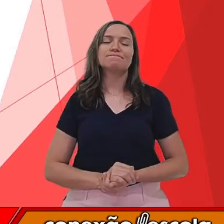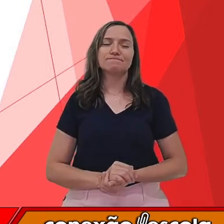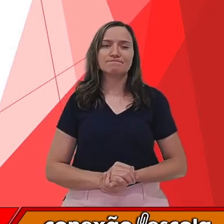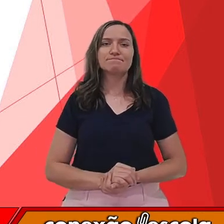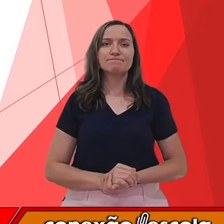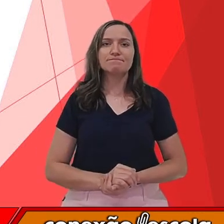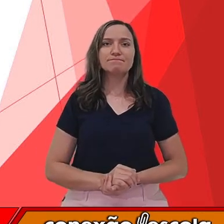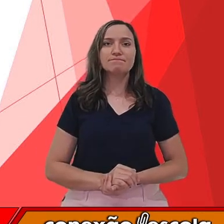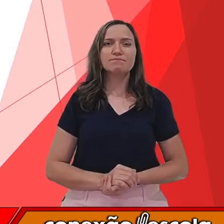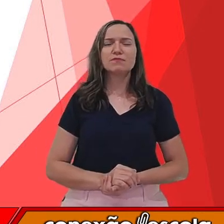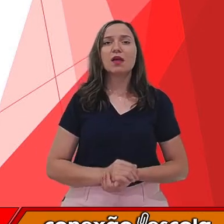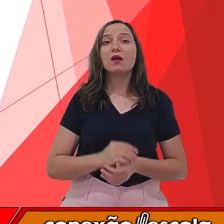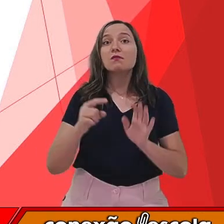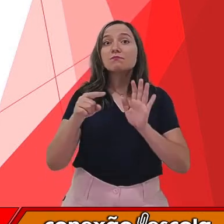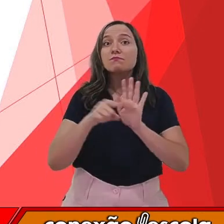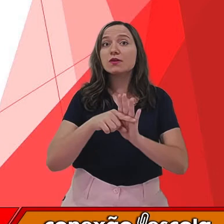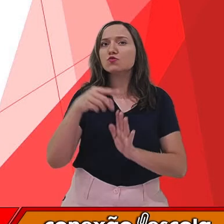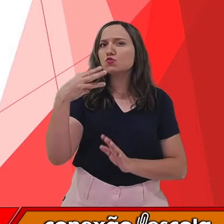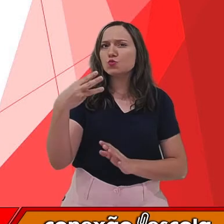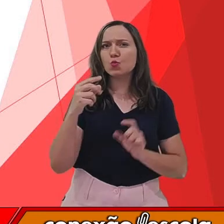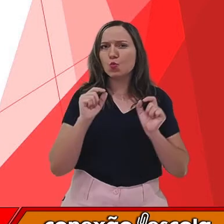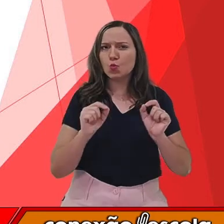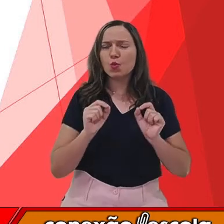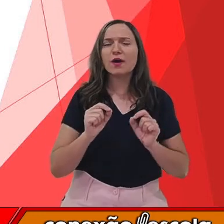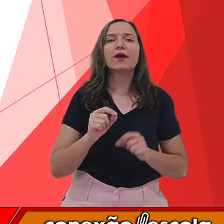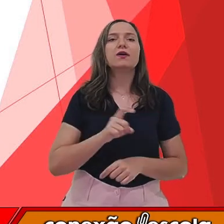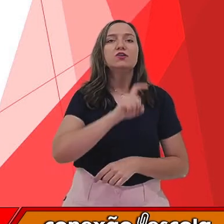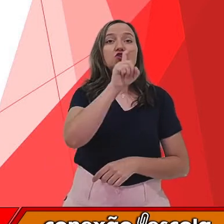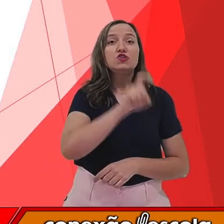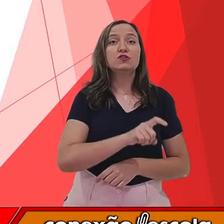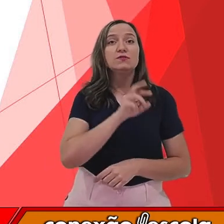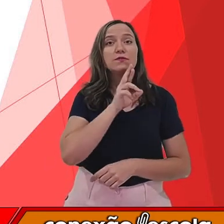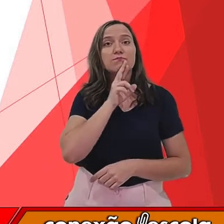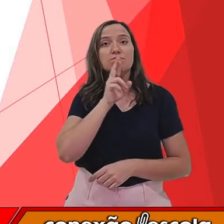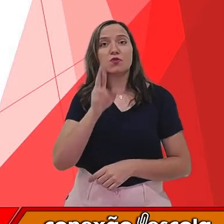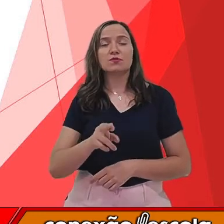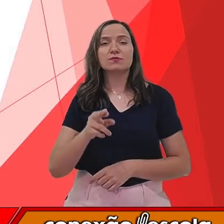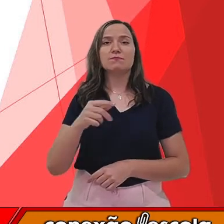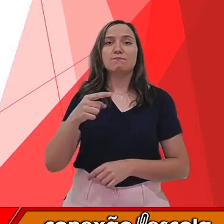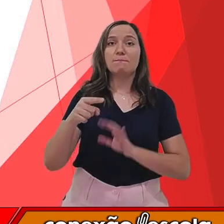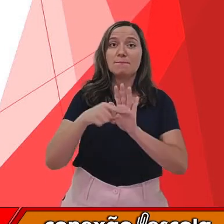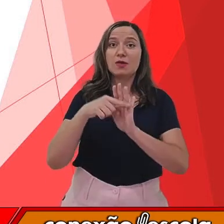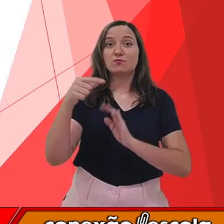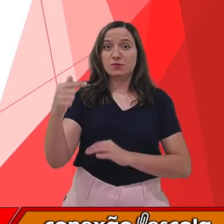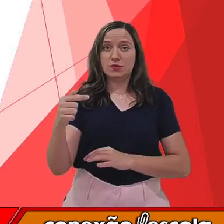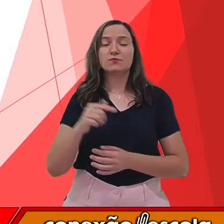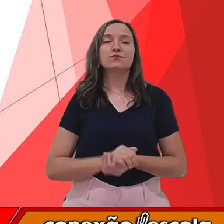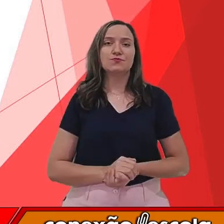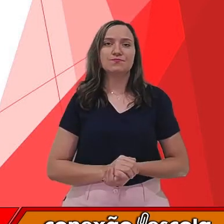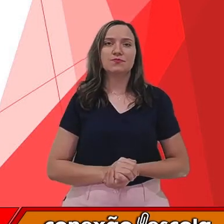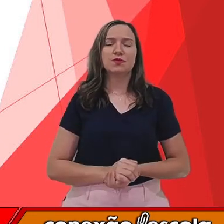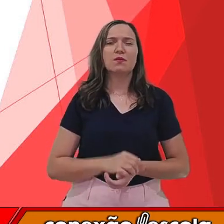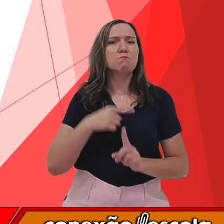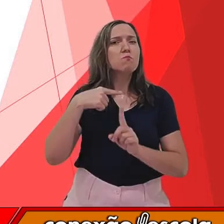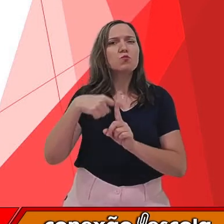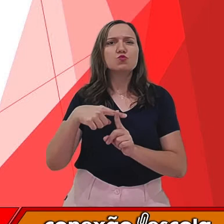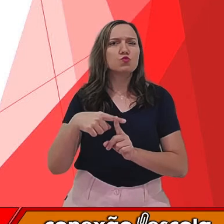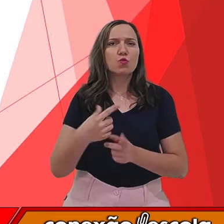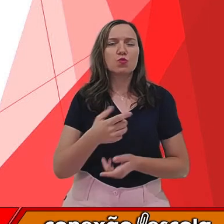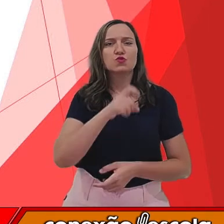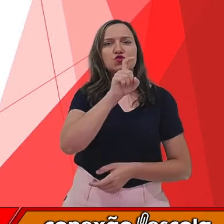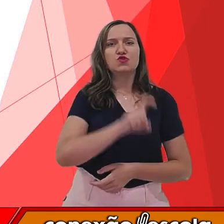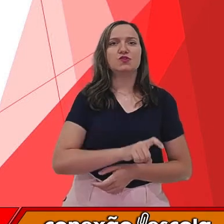considerando os três negativo eu vou ter que x = - 7 considerando três Positivo eu vou ter que o x =